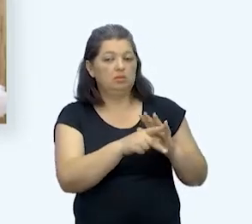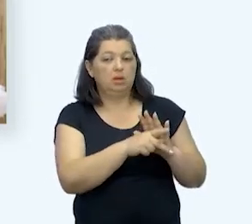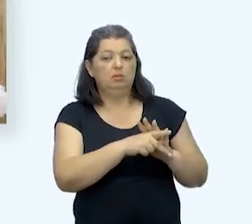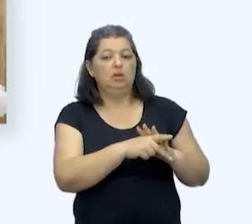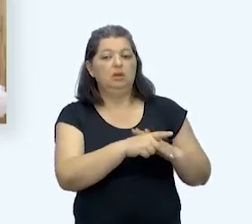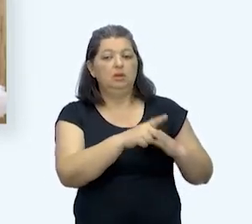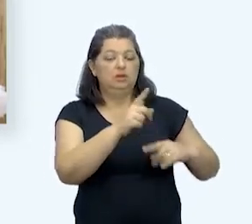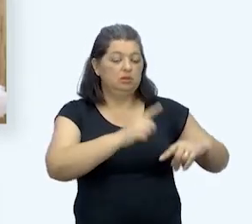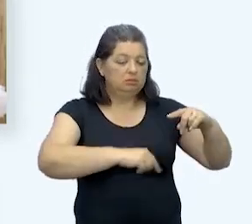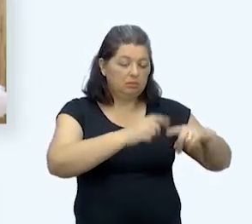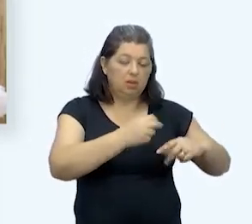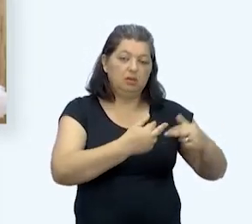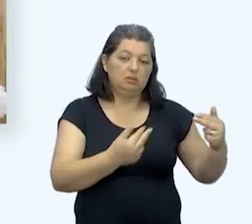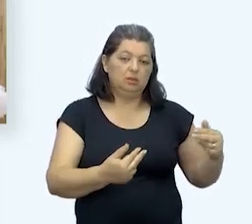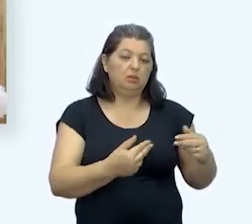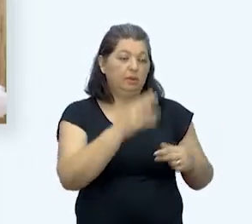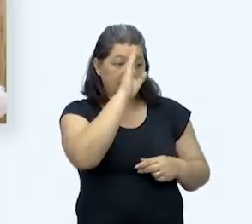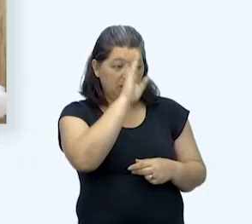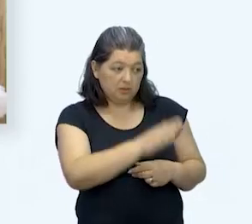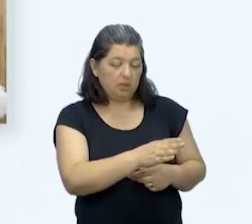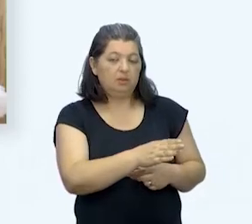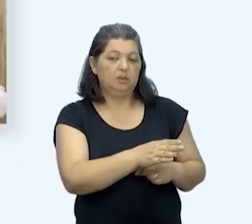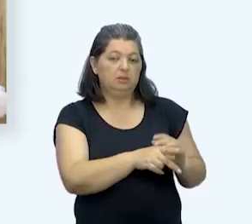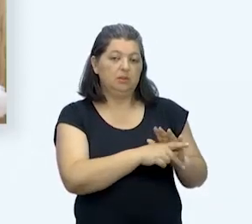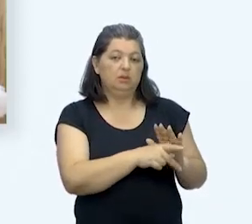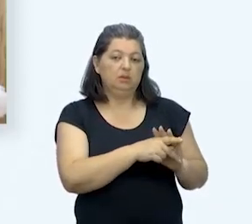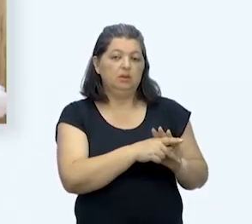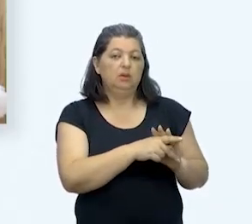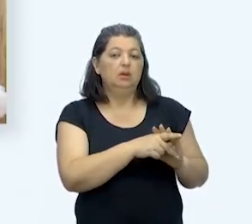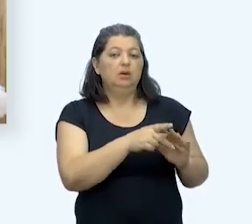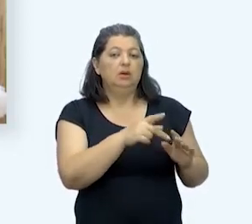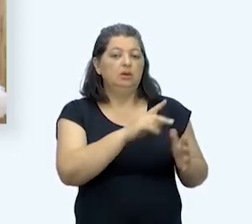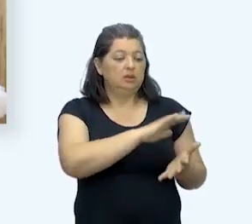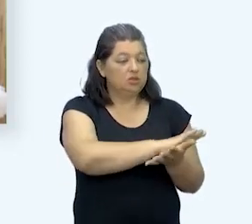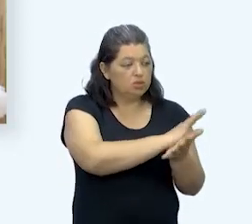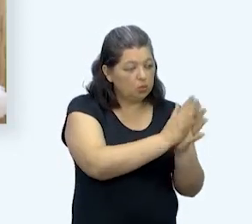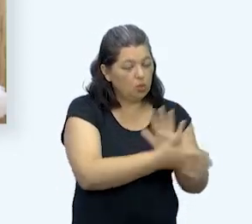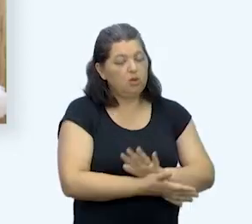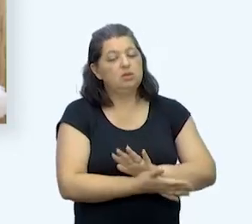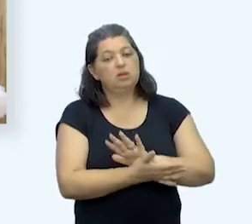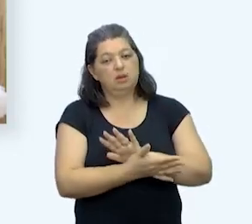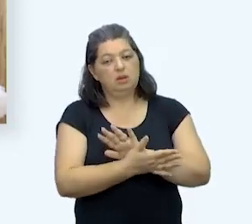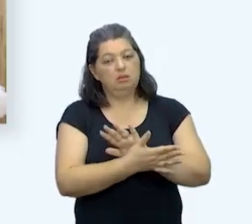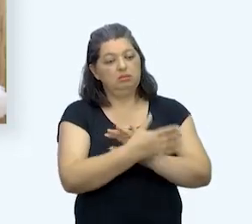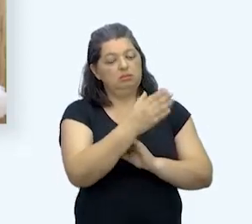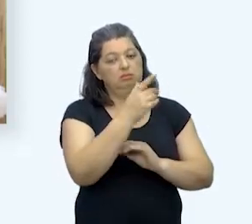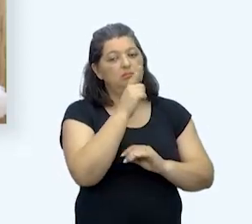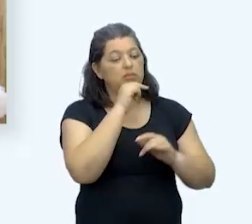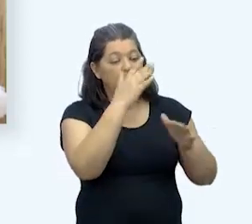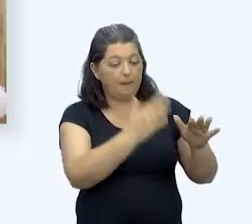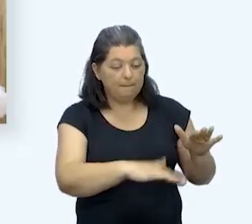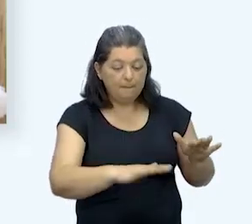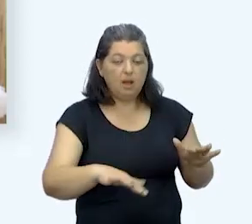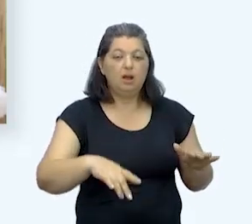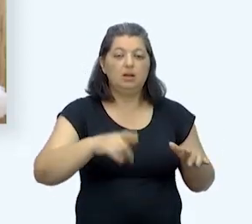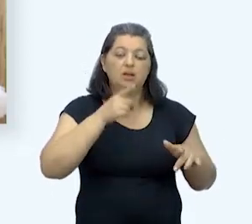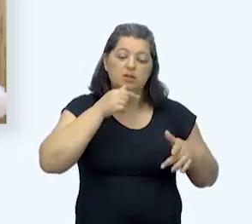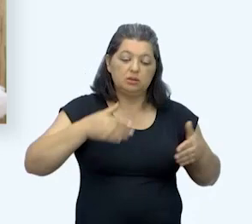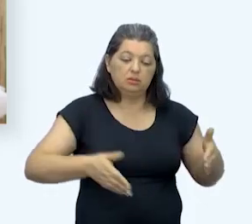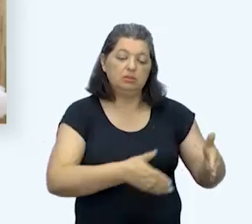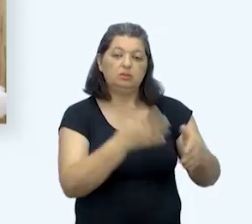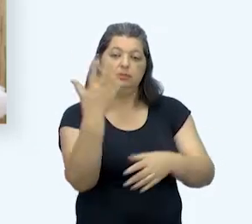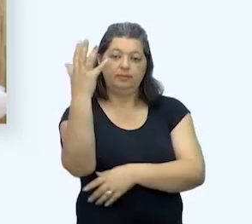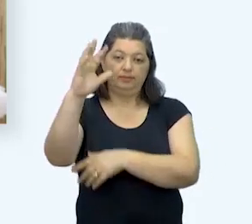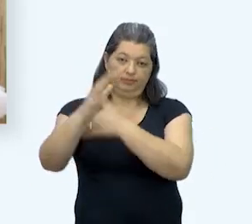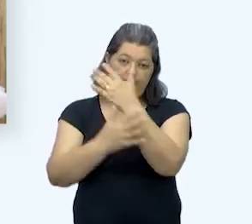descartáveis, especialmente dessas de plástico, tem contribuído em grande parte para destruir os nossos mares, os nossos rios, as nossas